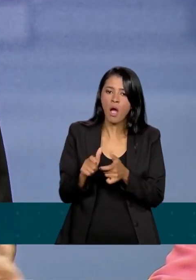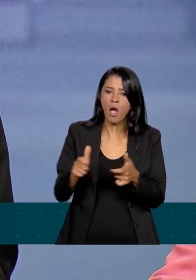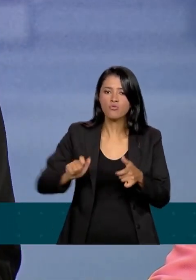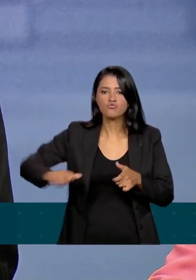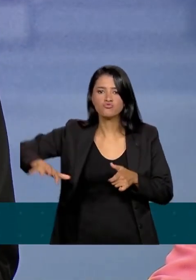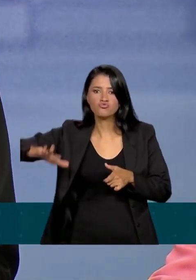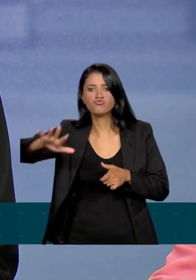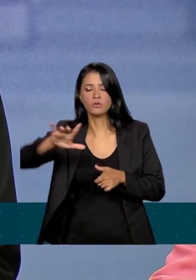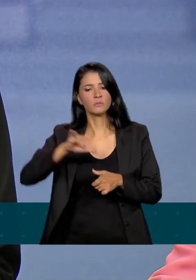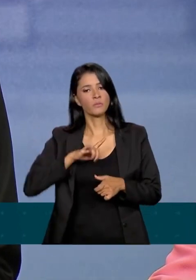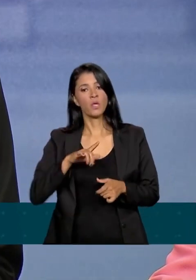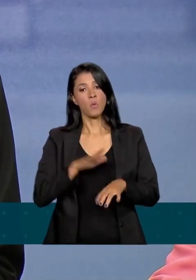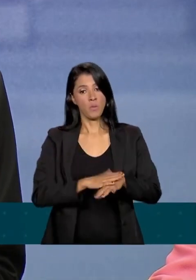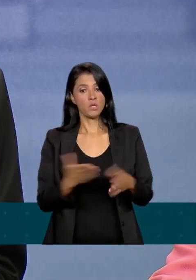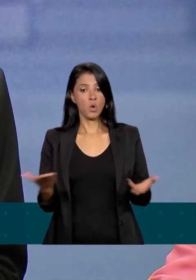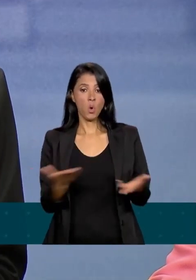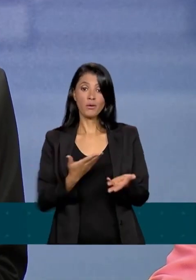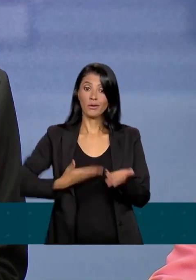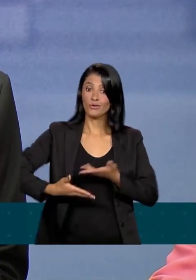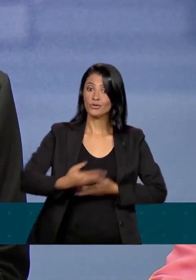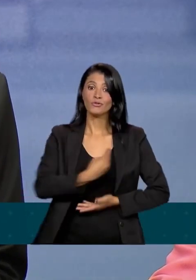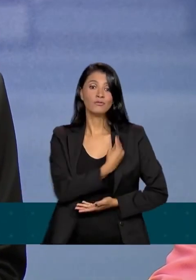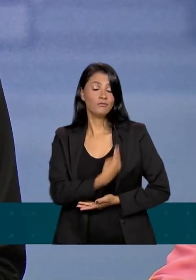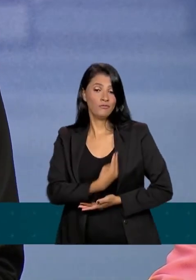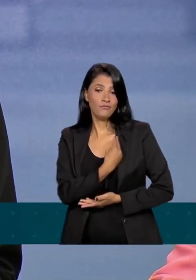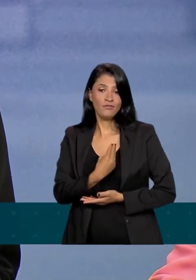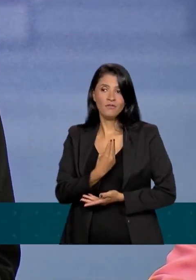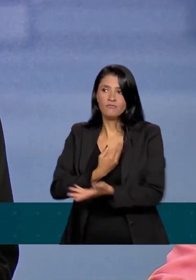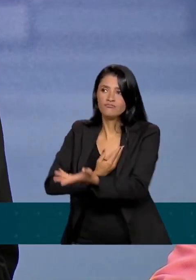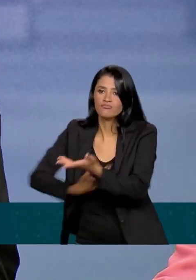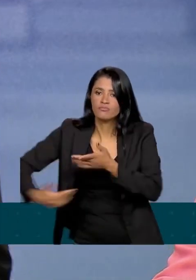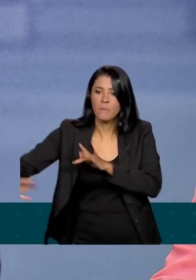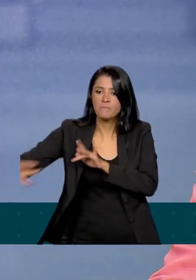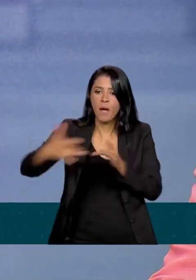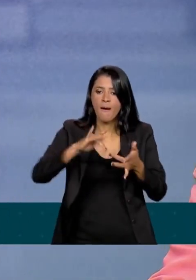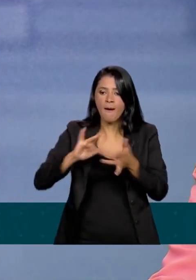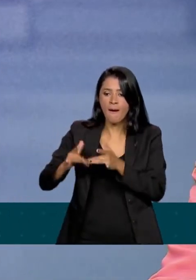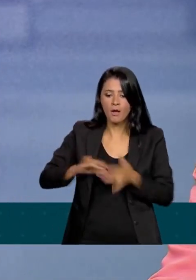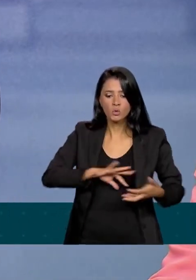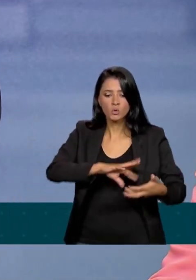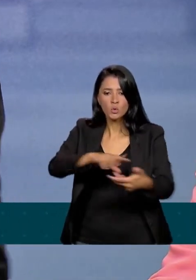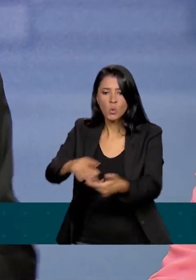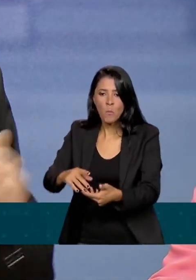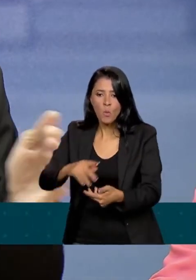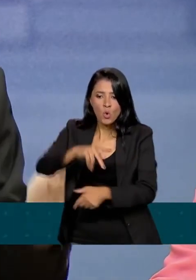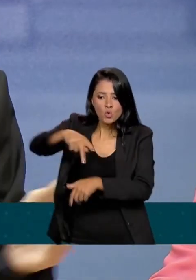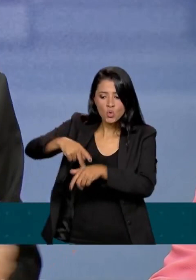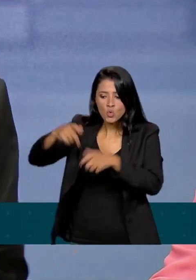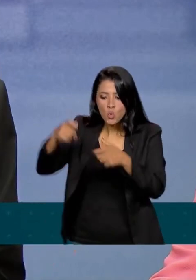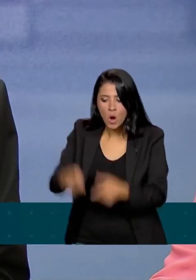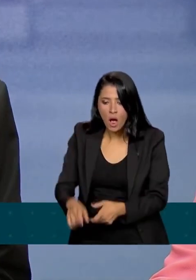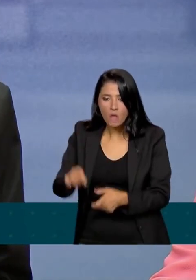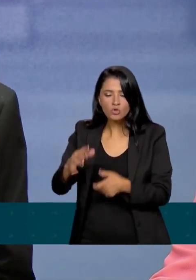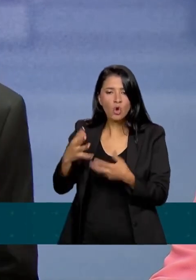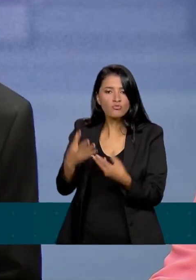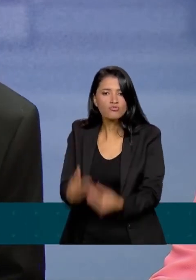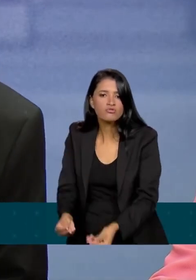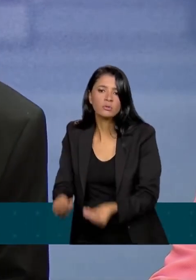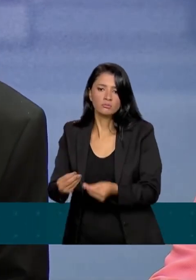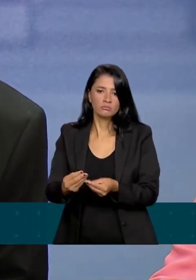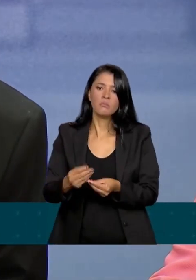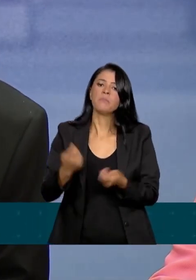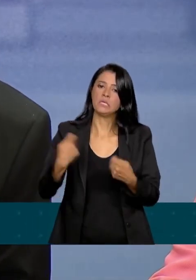momento que a gente vive de globalização, não é possível eliminar a tuberculose apenas num determinado lugar sem que esse enfrentamento seja